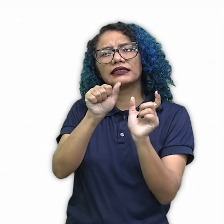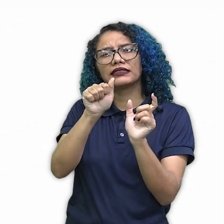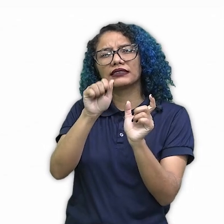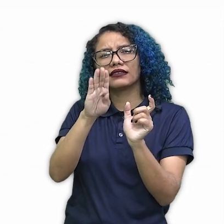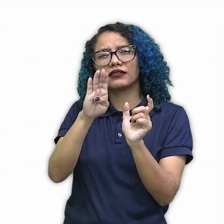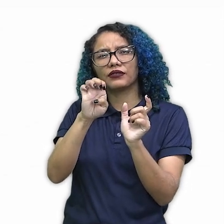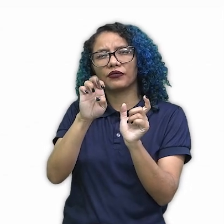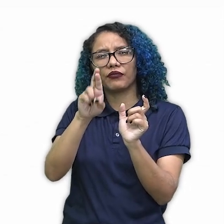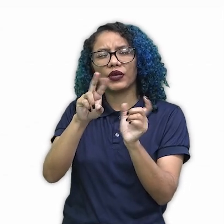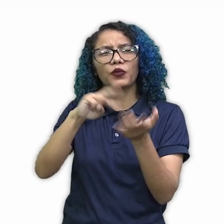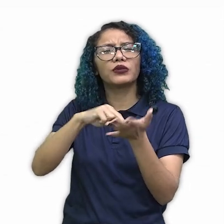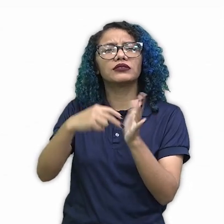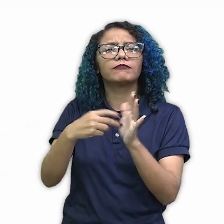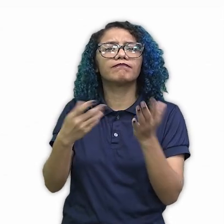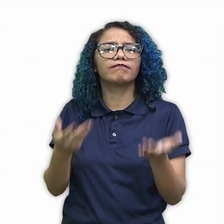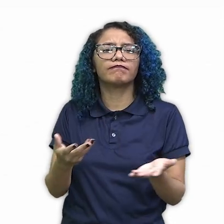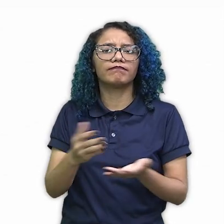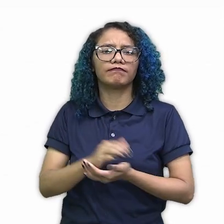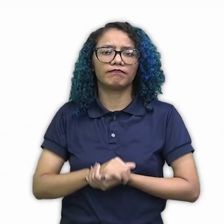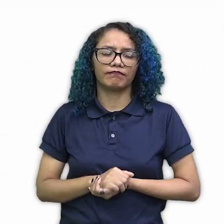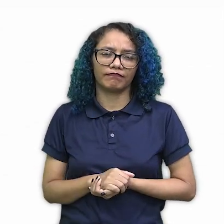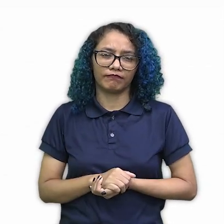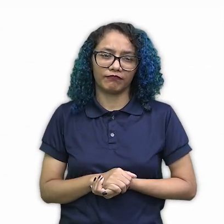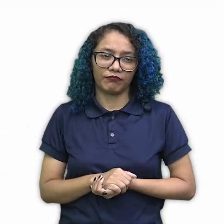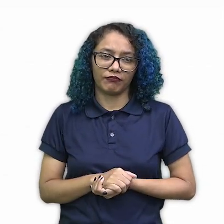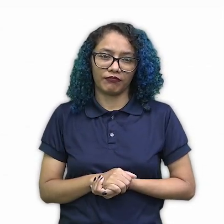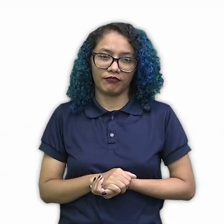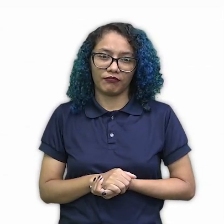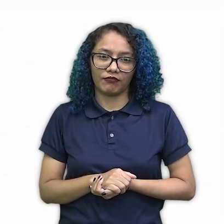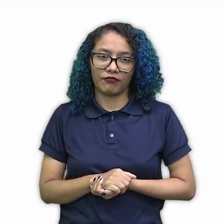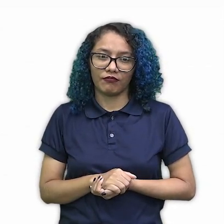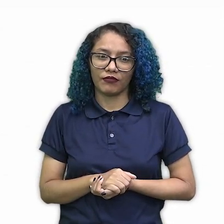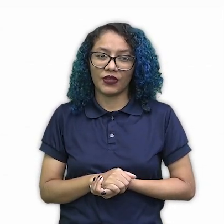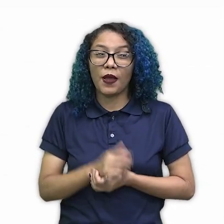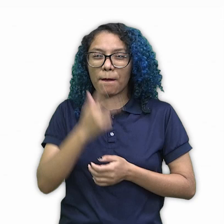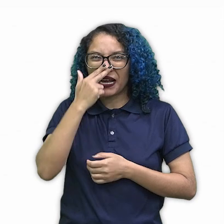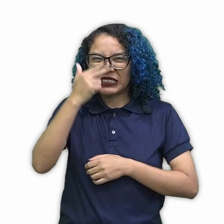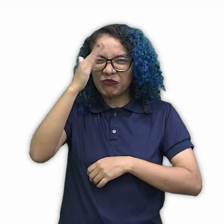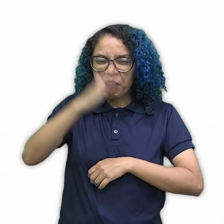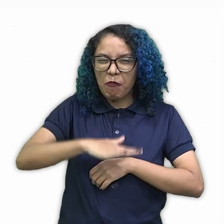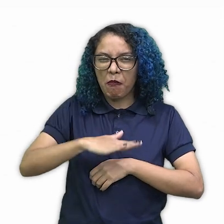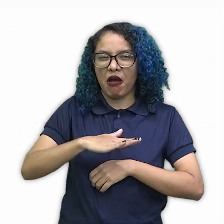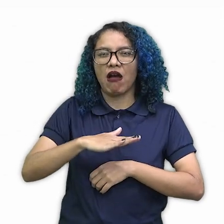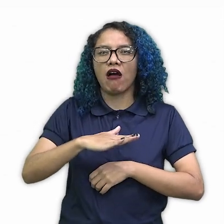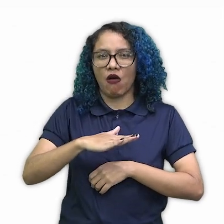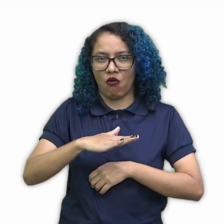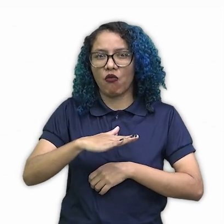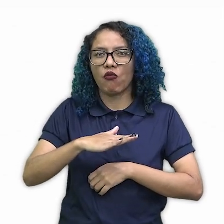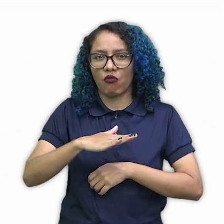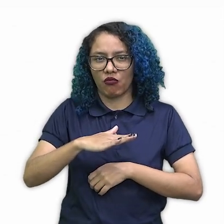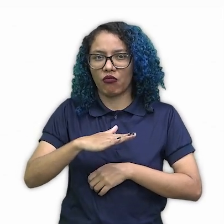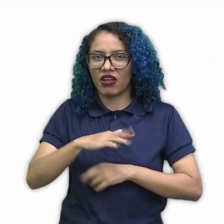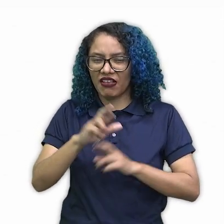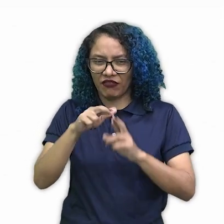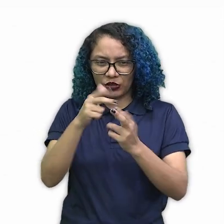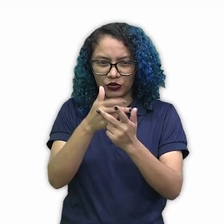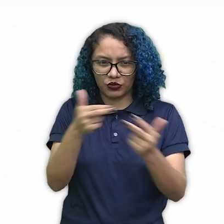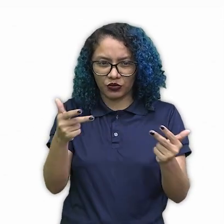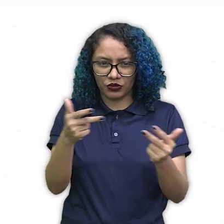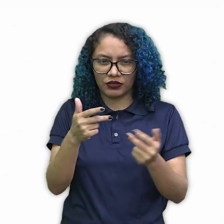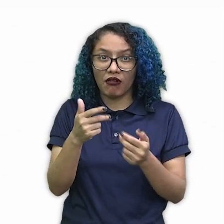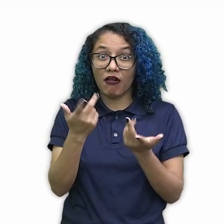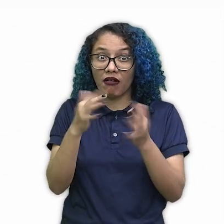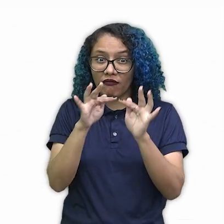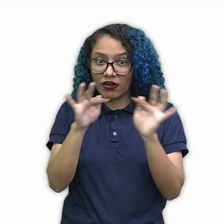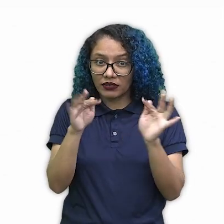O saber é uma maldade contra as coisas. Ou seja, o saber, olha a frase